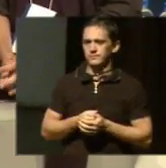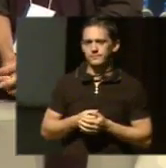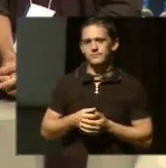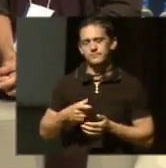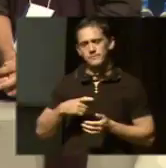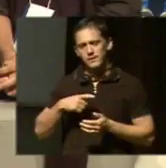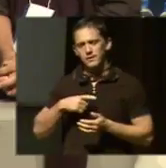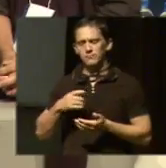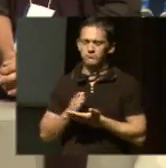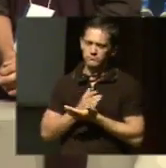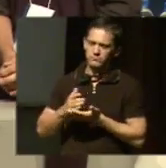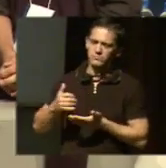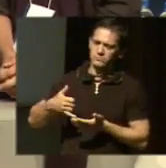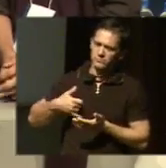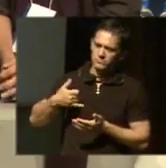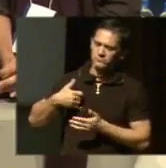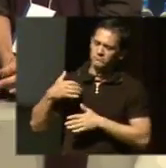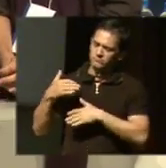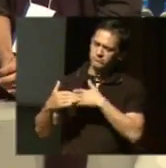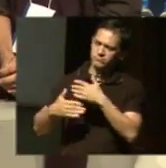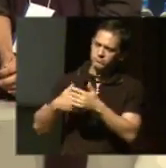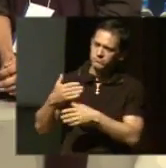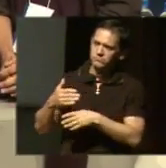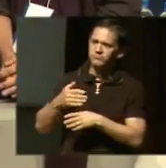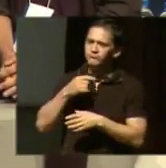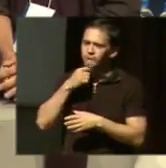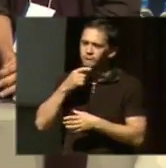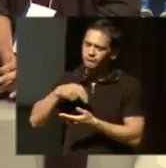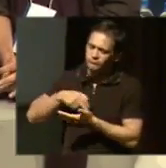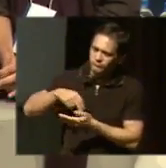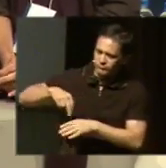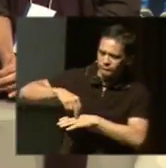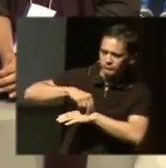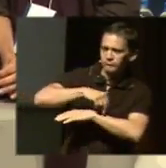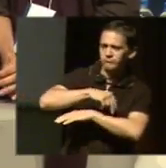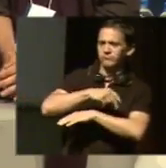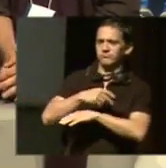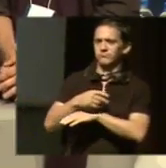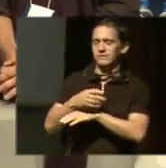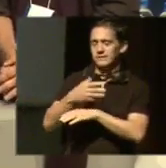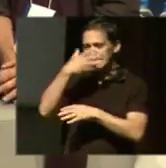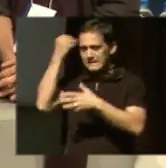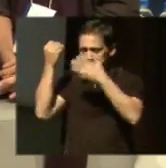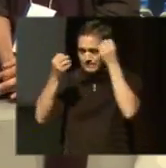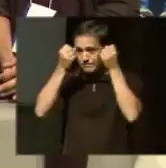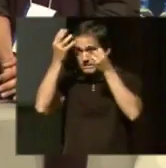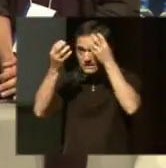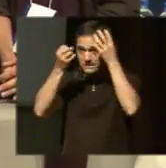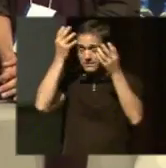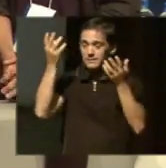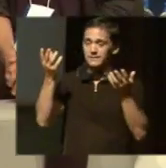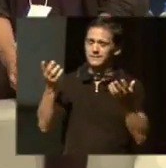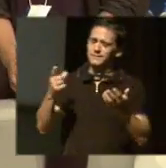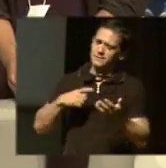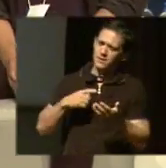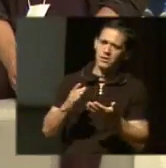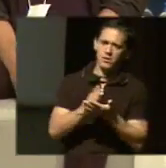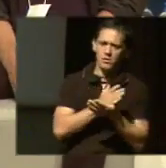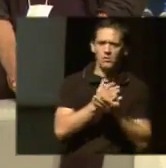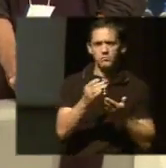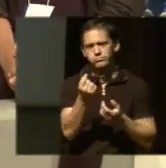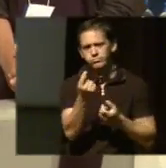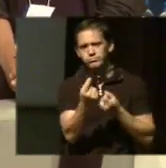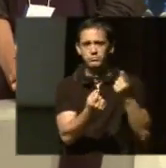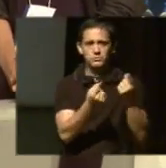tempo vão perdendo suas capacidades, tanto de andar por problemas, tanto de esquecimento, mas ultimamente